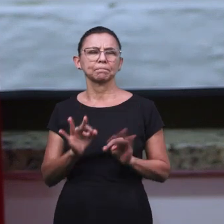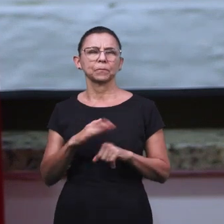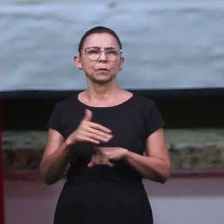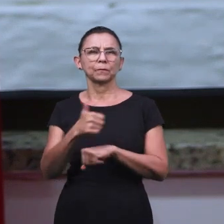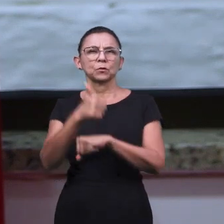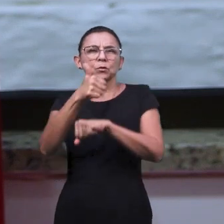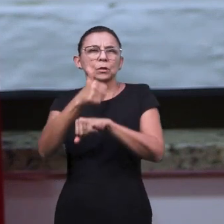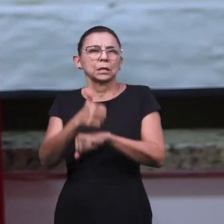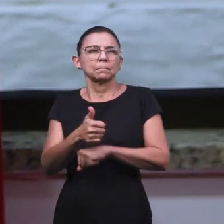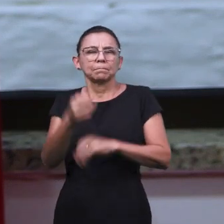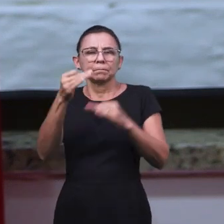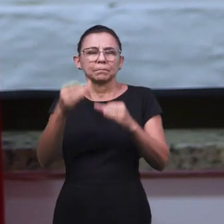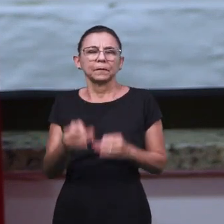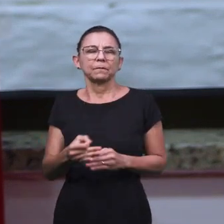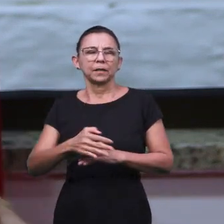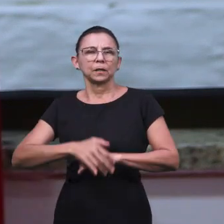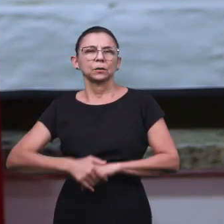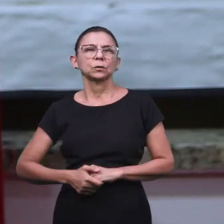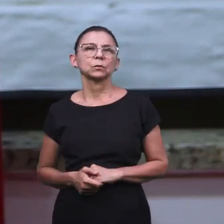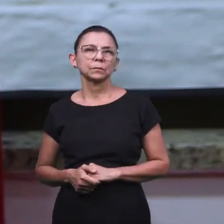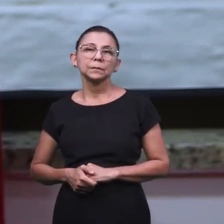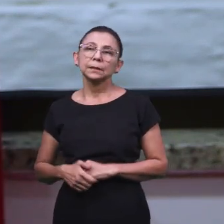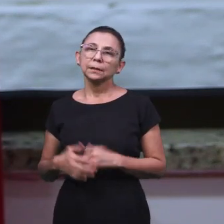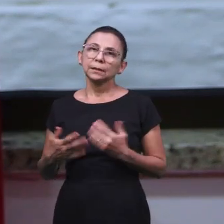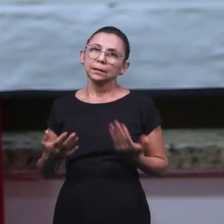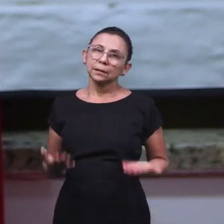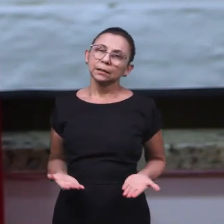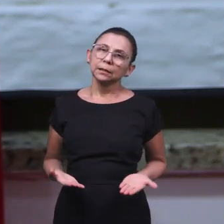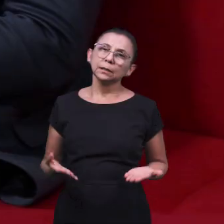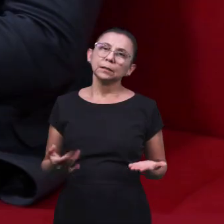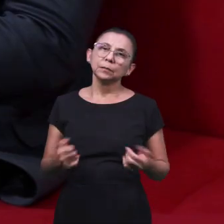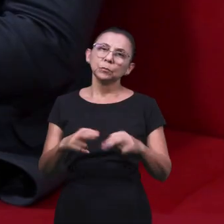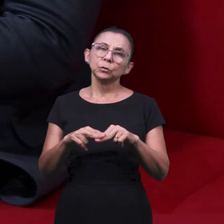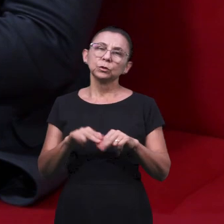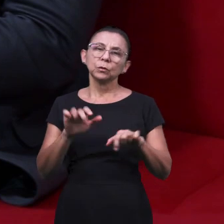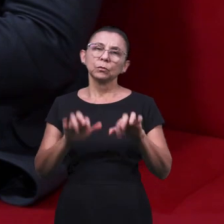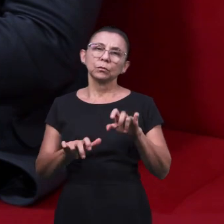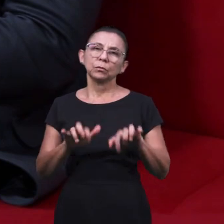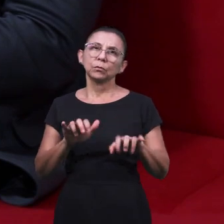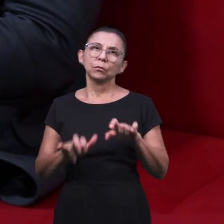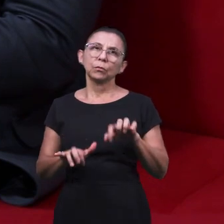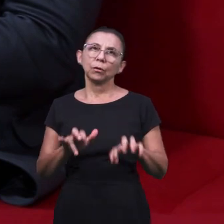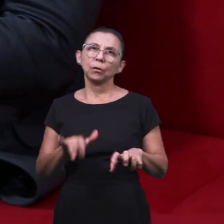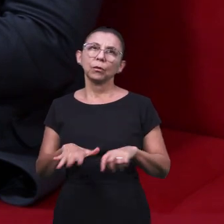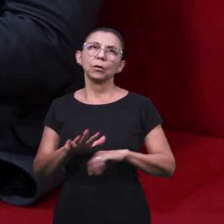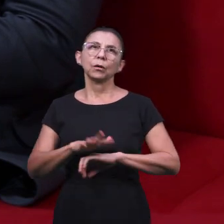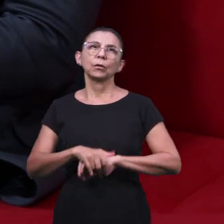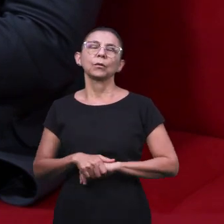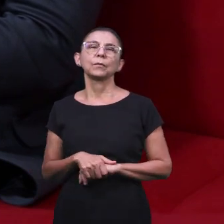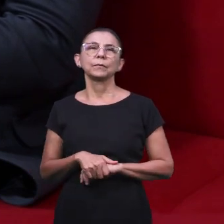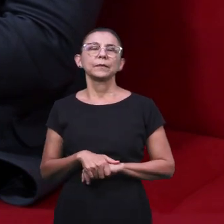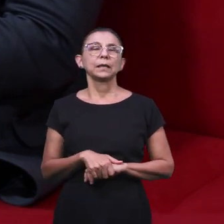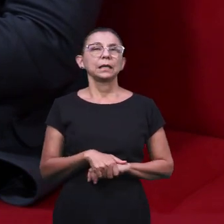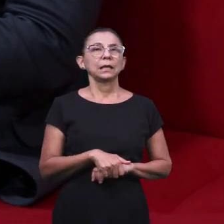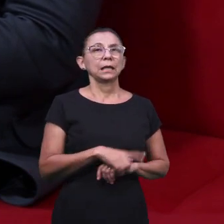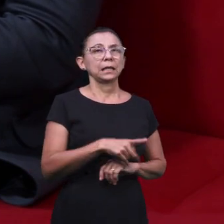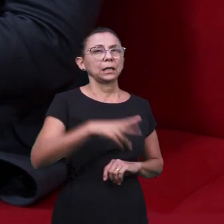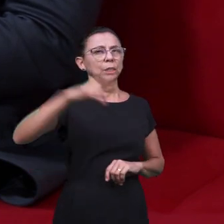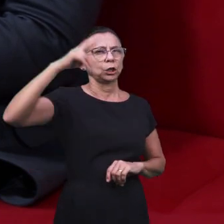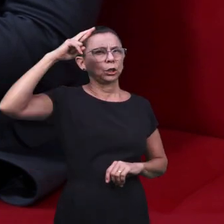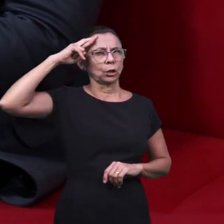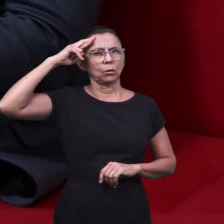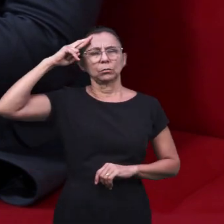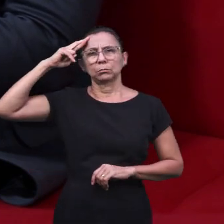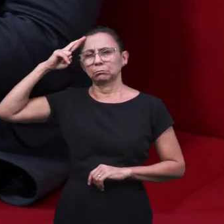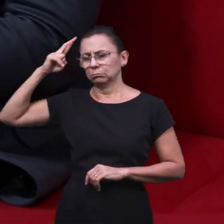sabedoria. Então isso envolve muito, e por causa do órgão muito mais ainda, porque ele é o dono do órgão, né, da música para órgão. Então